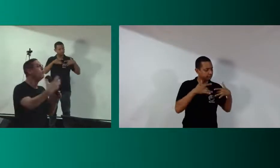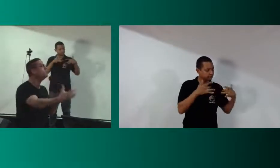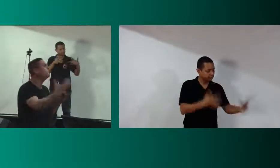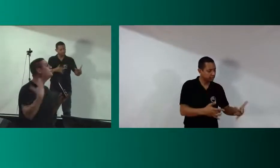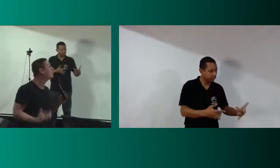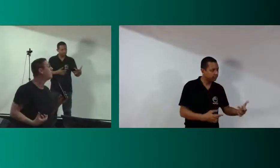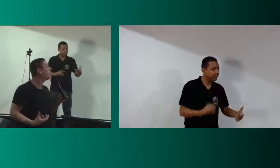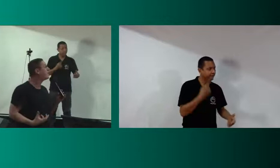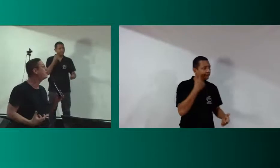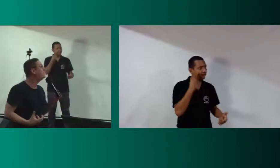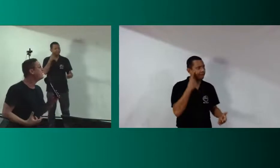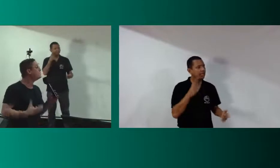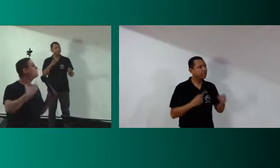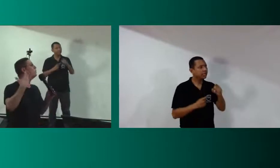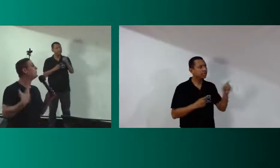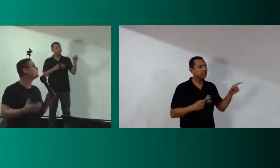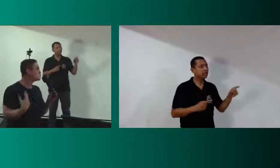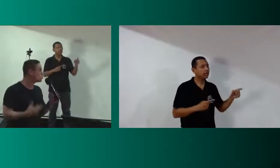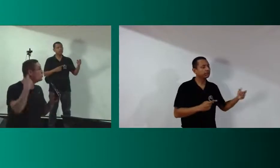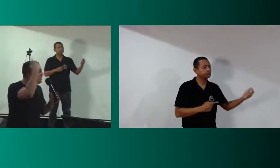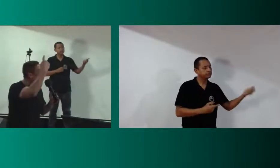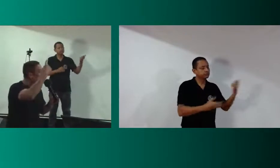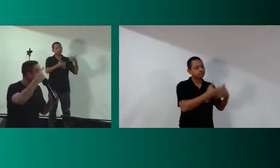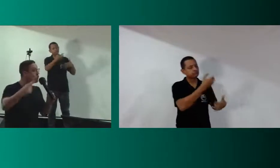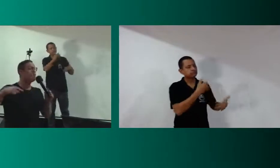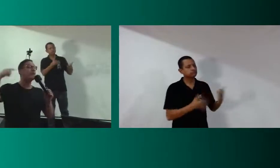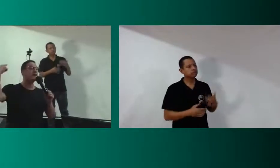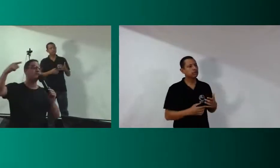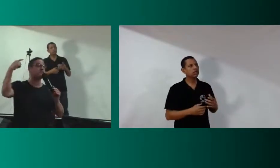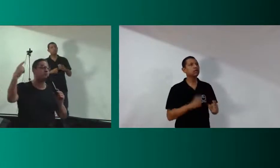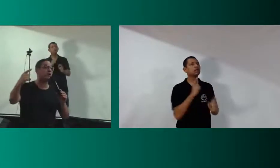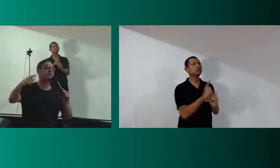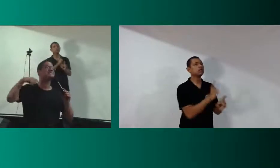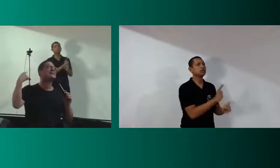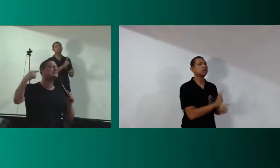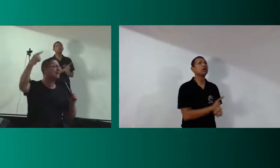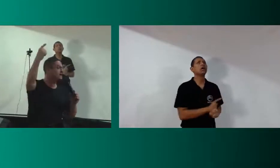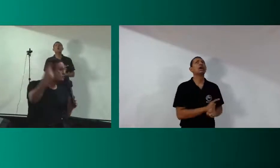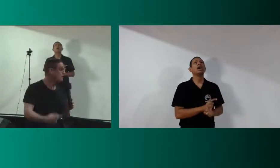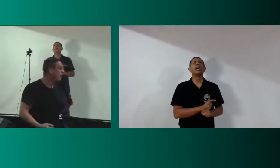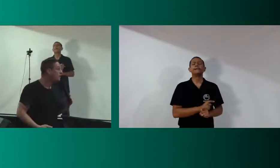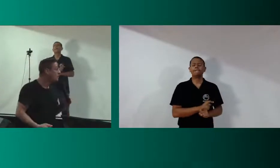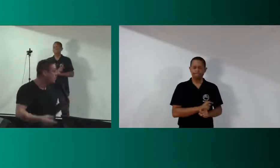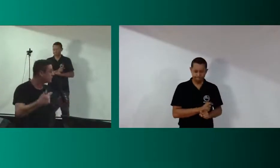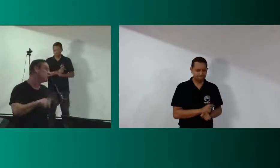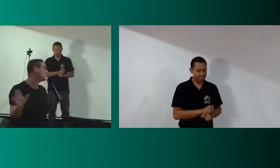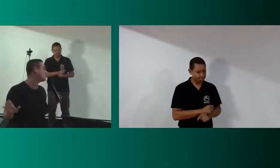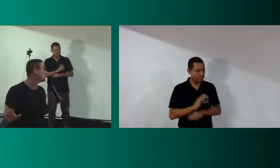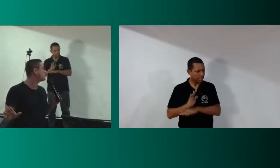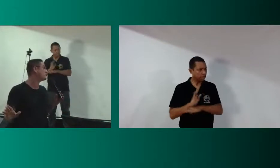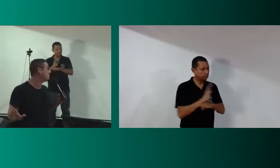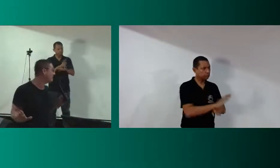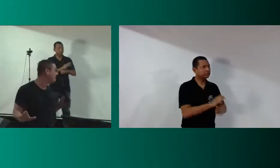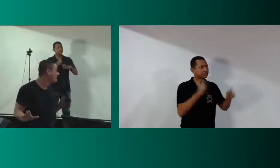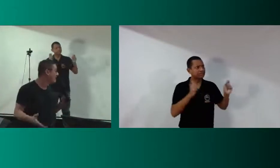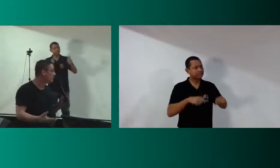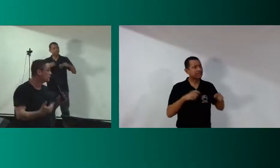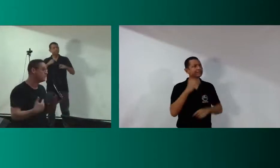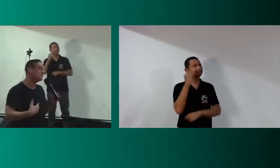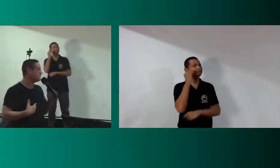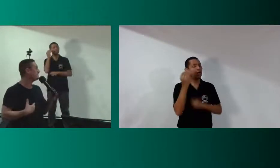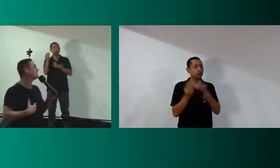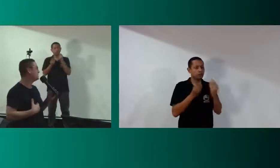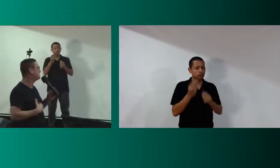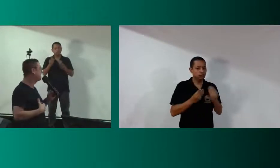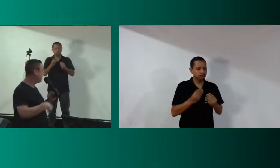para gente ouvir a galera e poder descobrir como é que a gente pode tentar ajudar porque solução a gente não tem